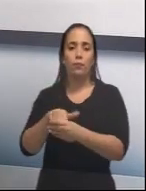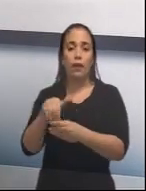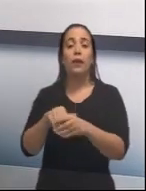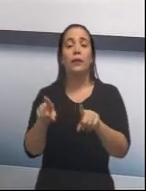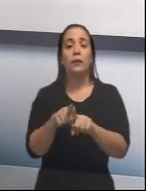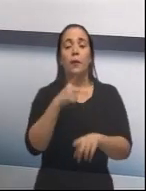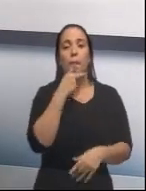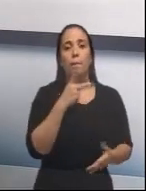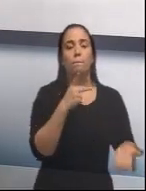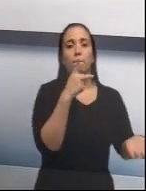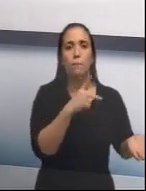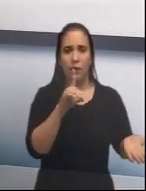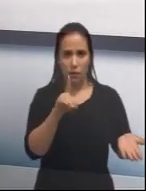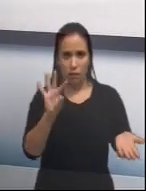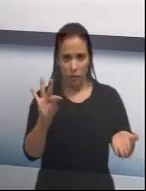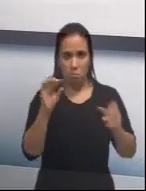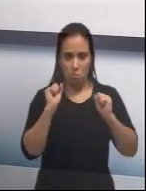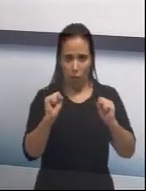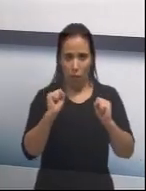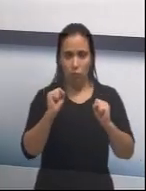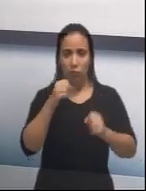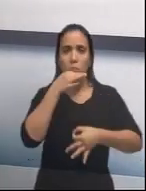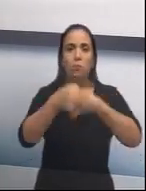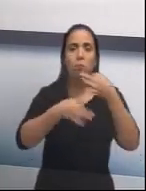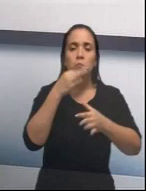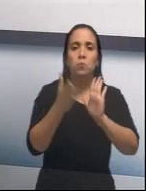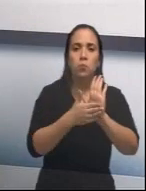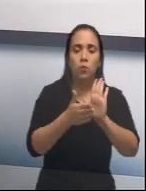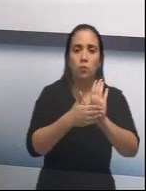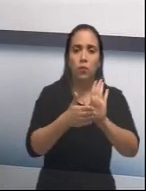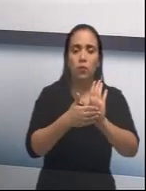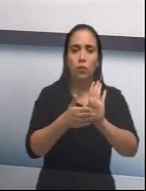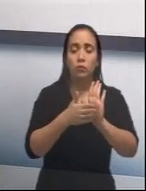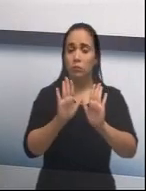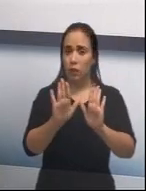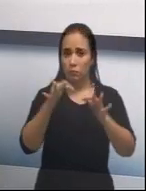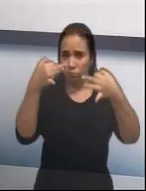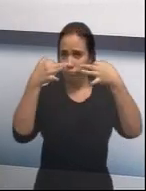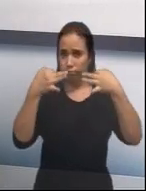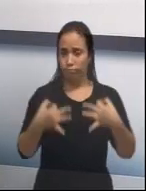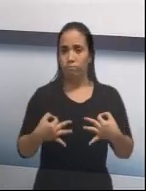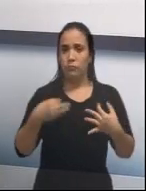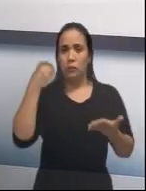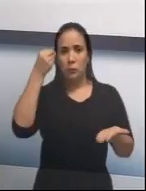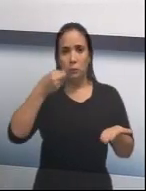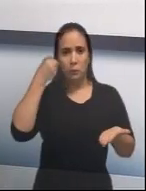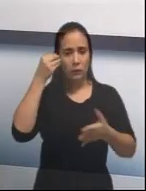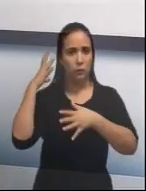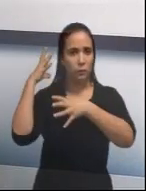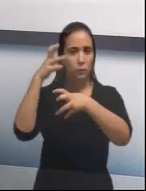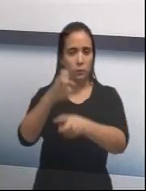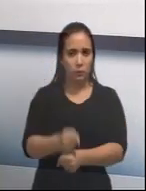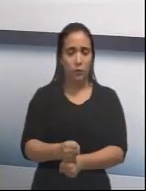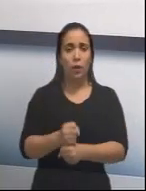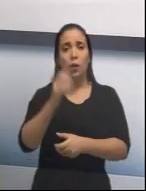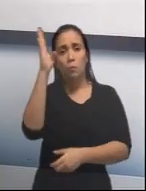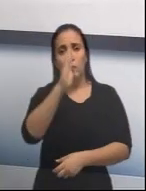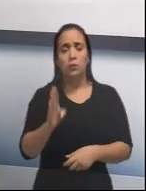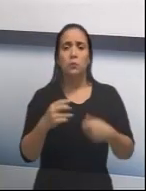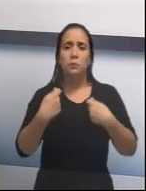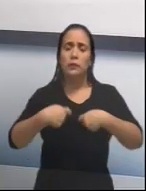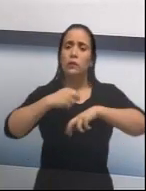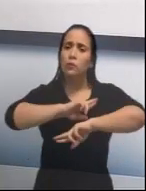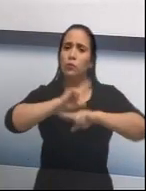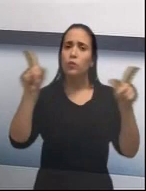claro. Pode discutir suas ideias para o Brasil, mas não sua honestidade e experiência. Mas o Brasil precisa de alguém com o